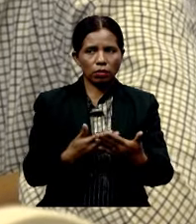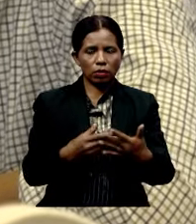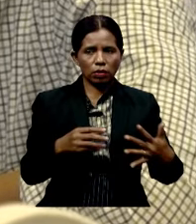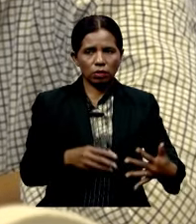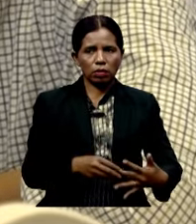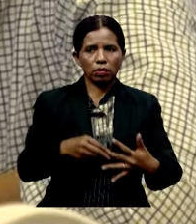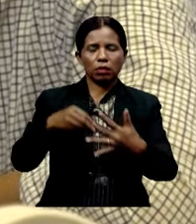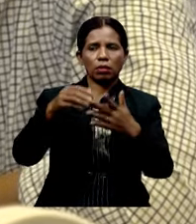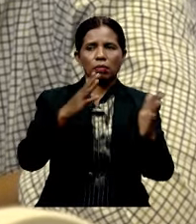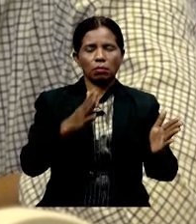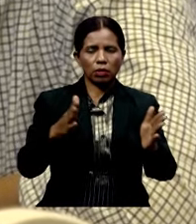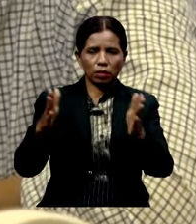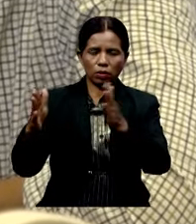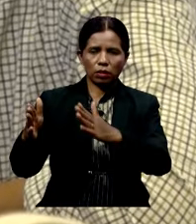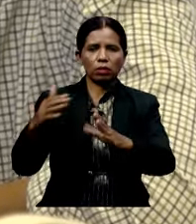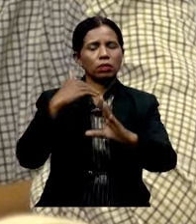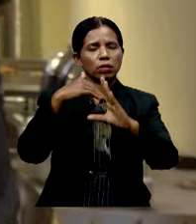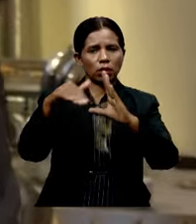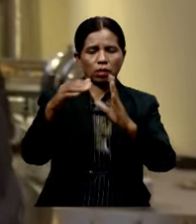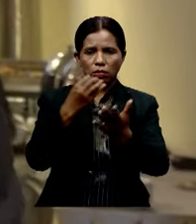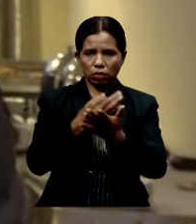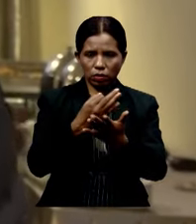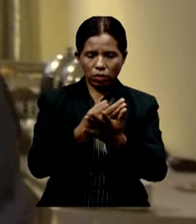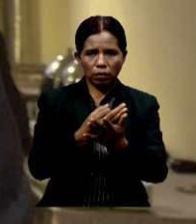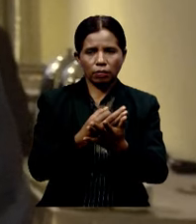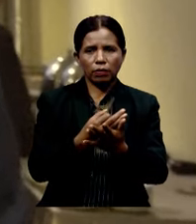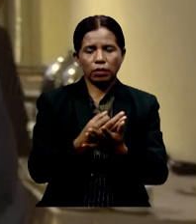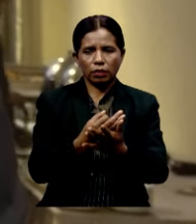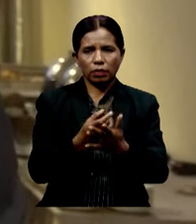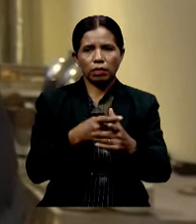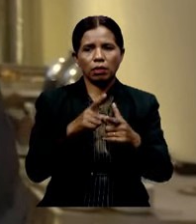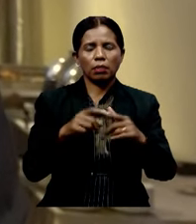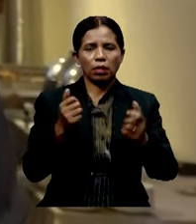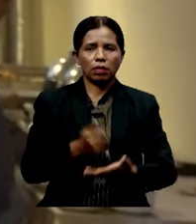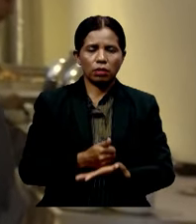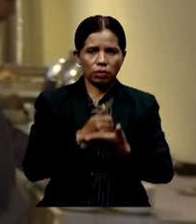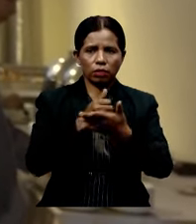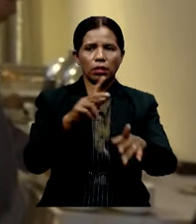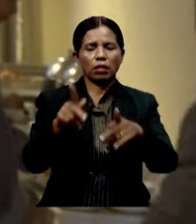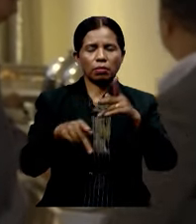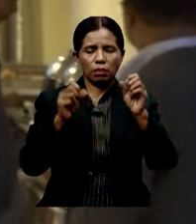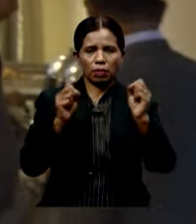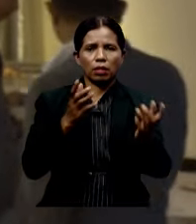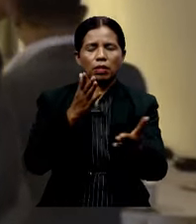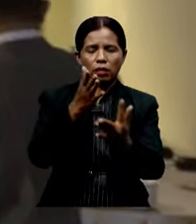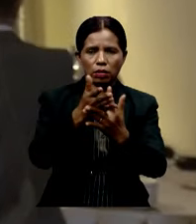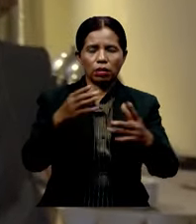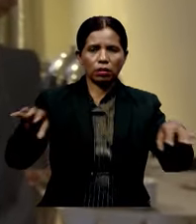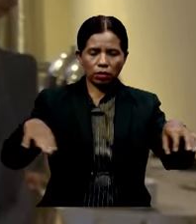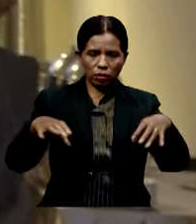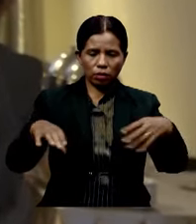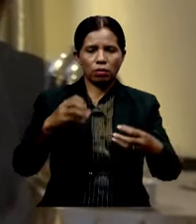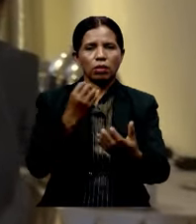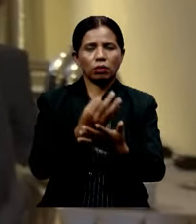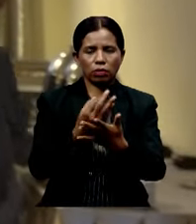iha processo transação ou bele facilita ema para bele acesso ba serviço